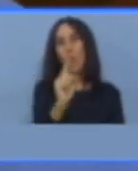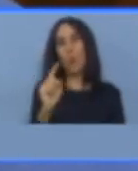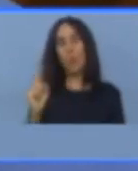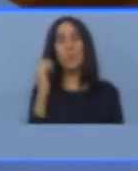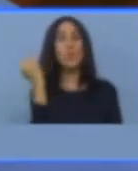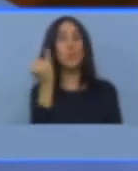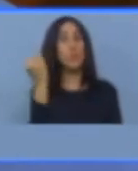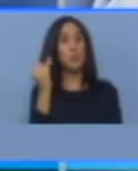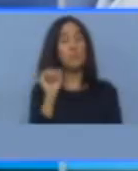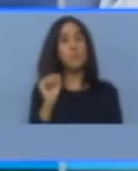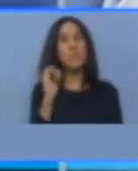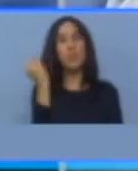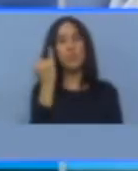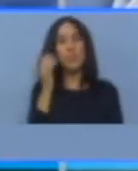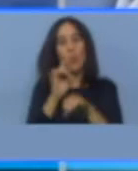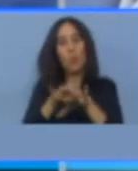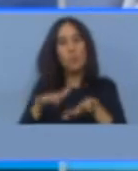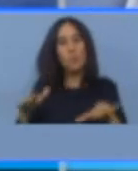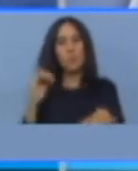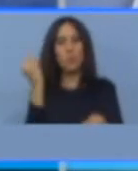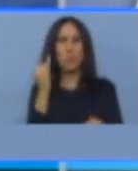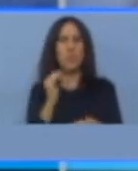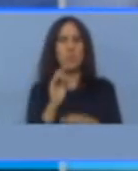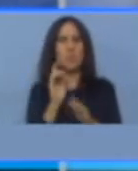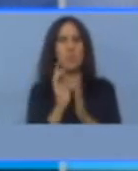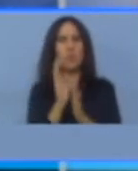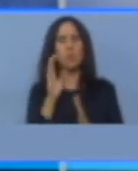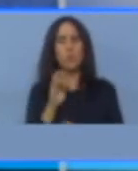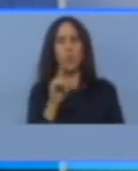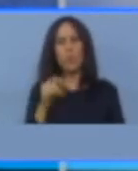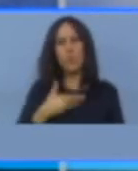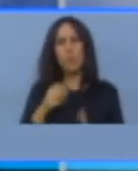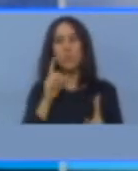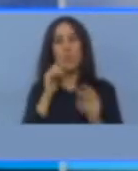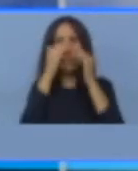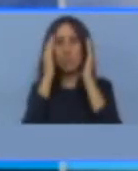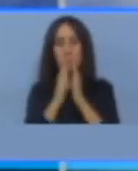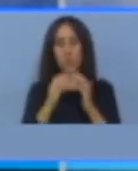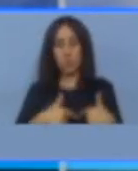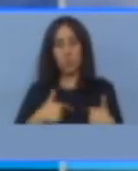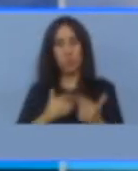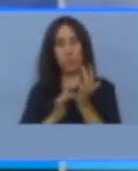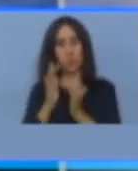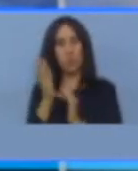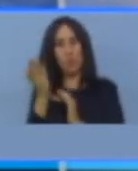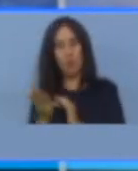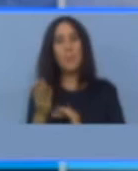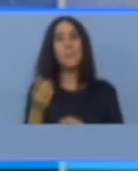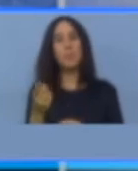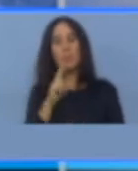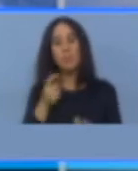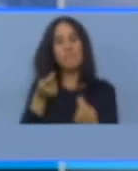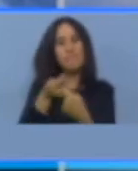às instituições dos institutos hospitaleiros, Instituto de São João de Deus, Instituto das Irmãs do Sagrado Coração de Jesus, para dar resposta a estas situações de